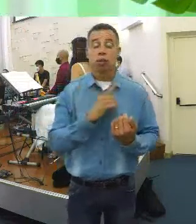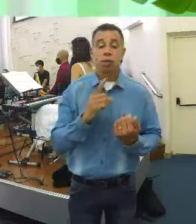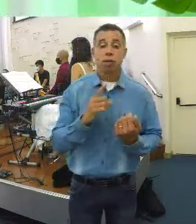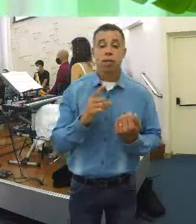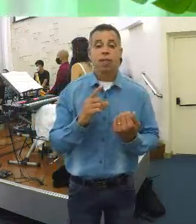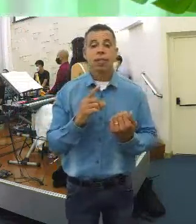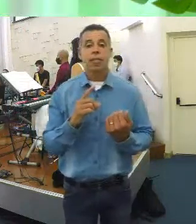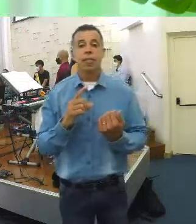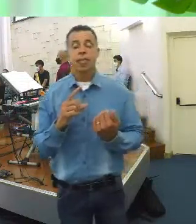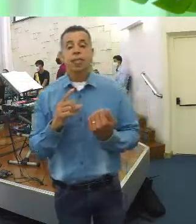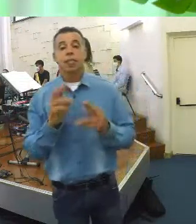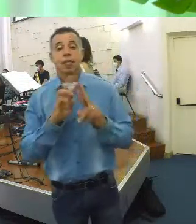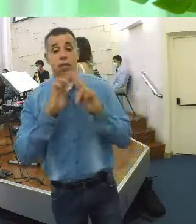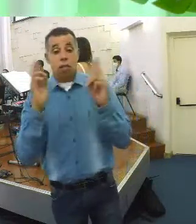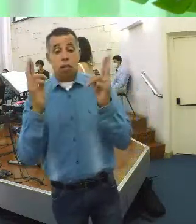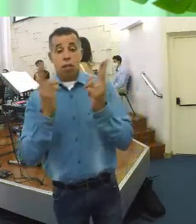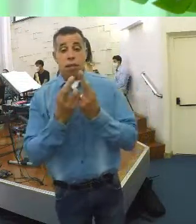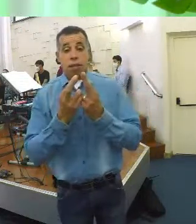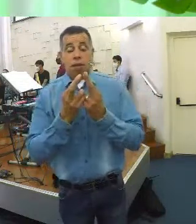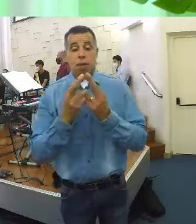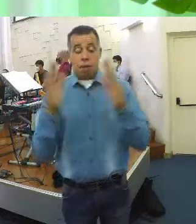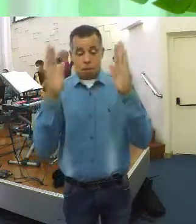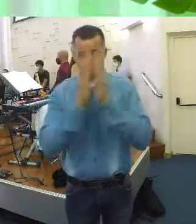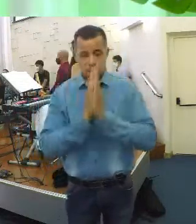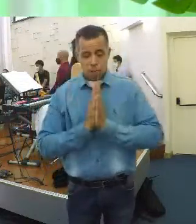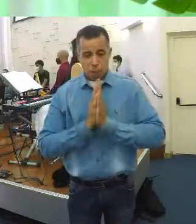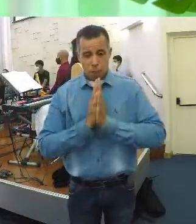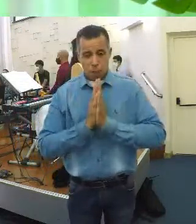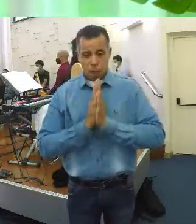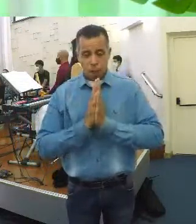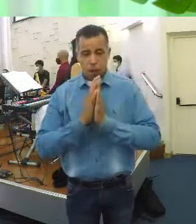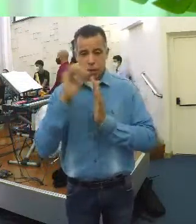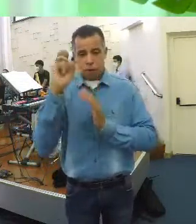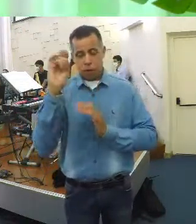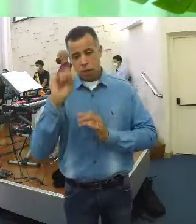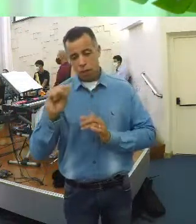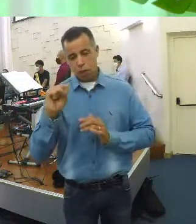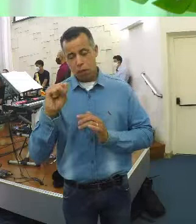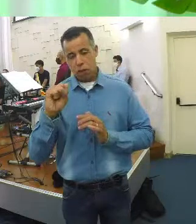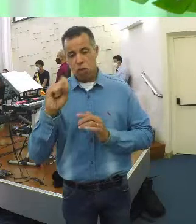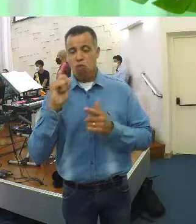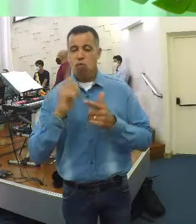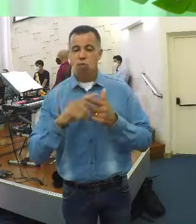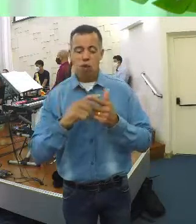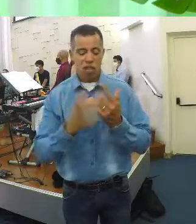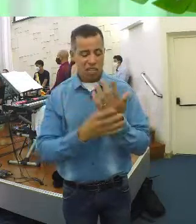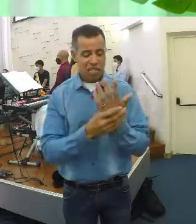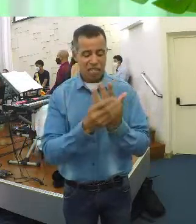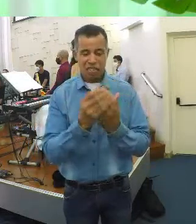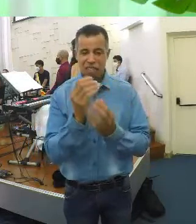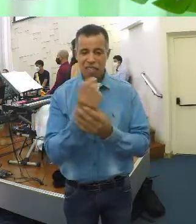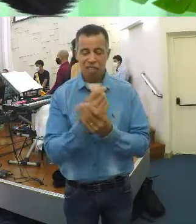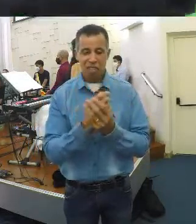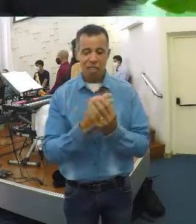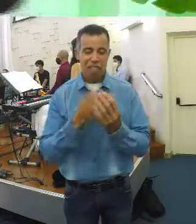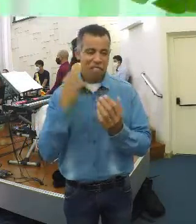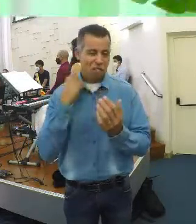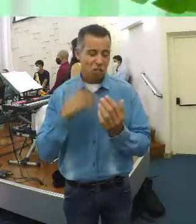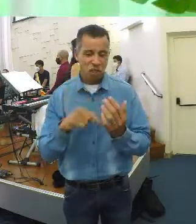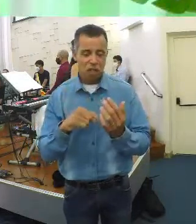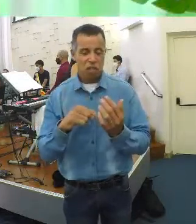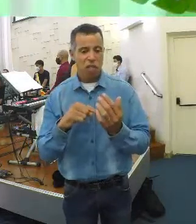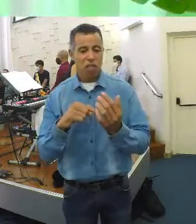como diz o profeta Isaías no capítulo 1, porque as nossas mãos estão sujas, Ele não quer a nossa